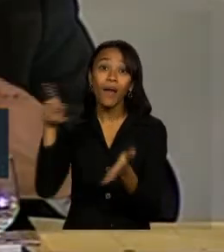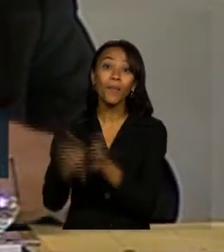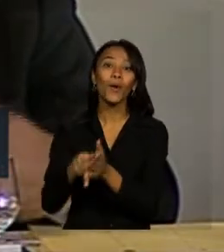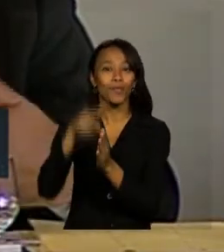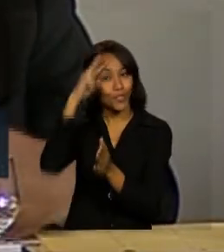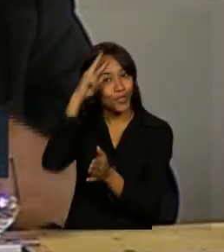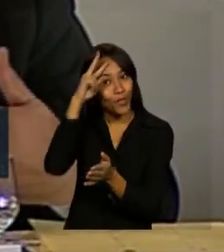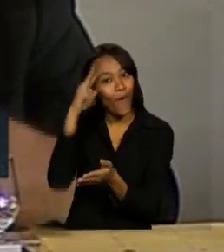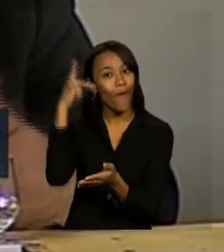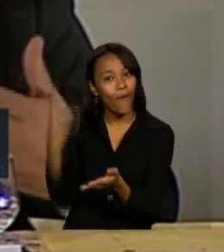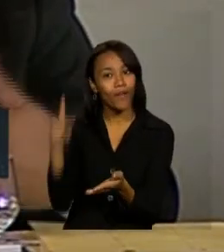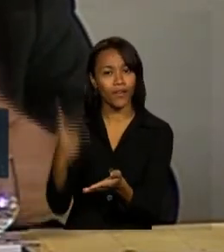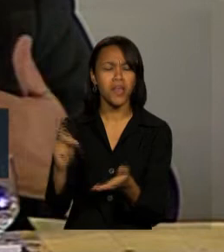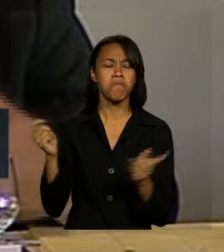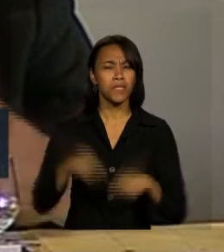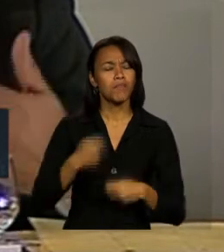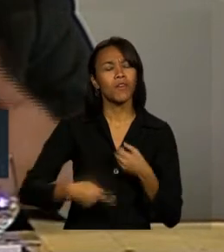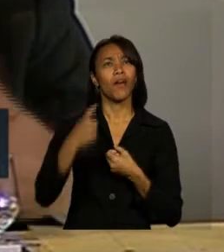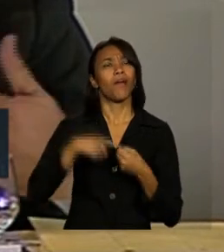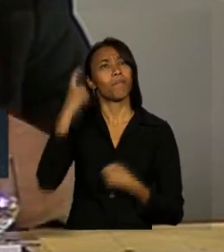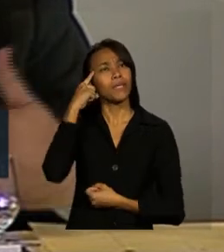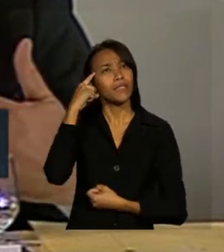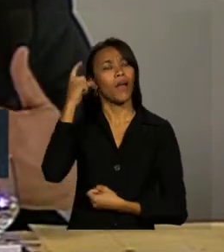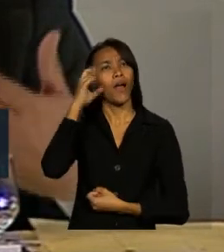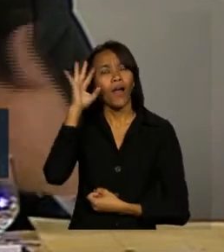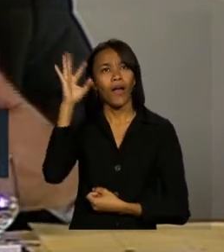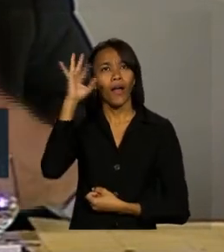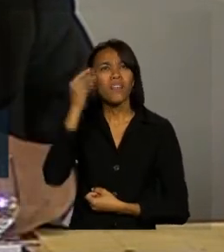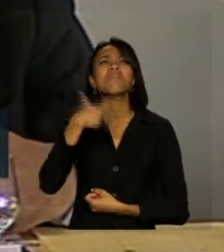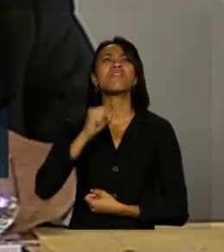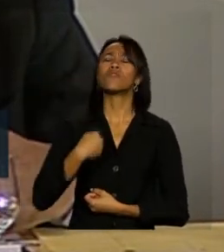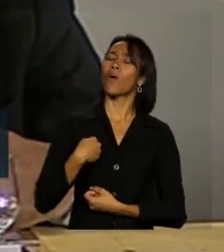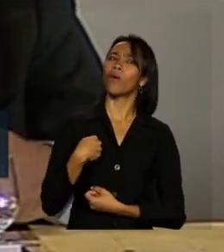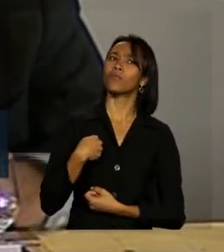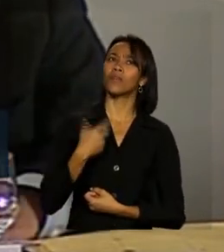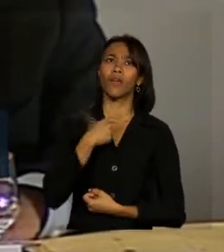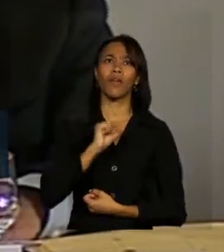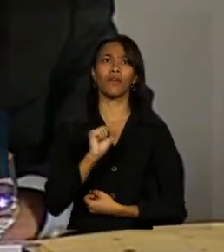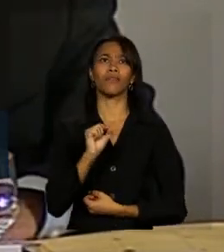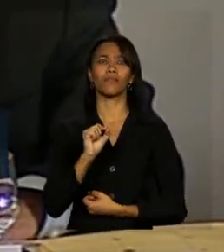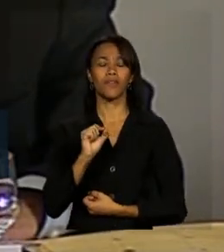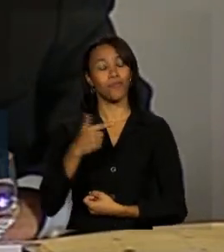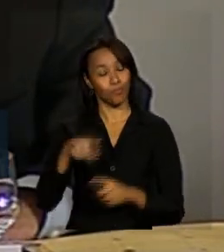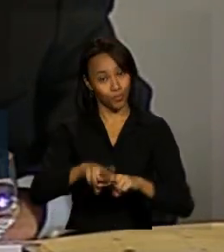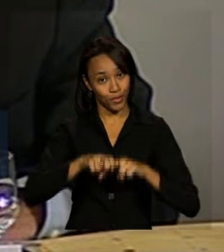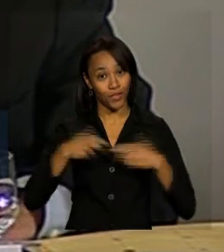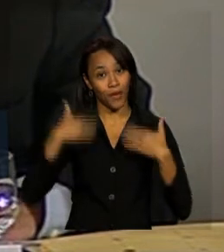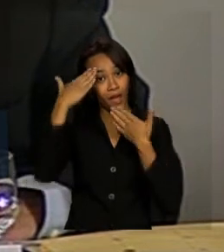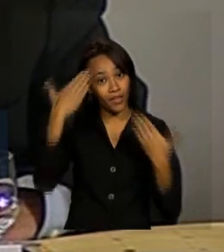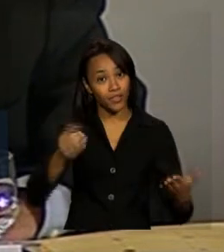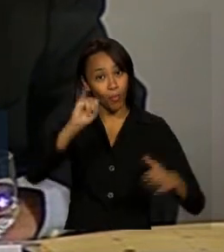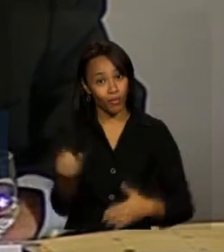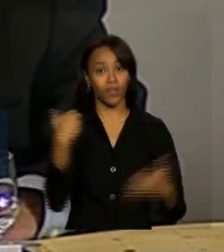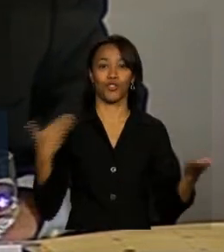Nós podemos fazer aquela psicanálise de ver realmente quem nós somos. É por isso que eu queria agradecer a